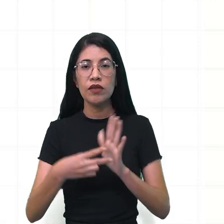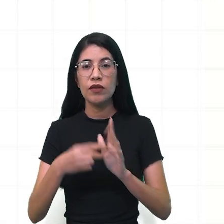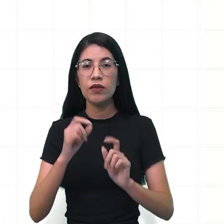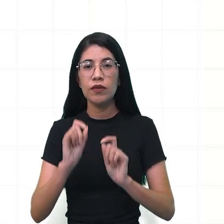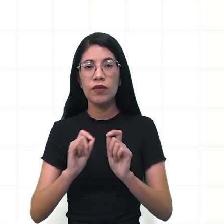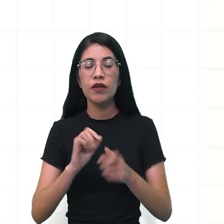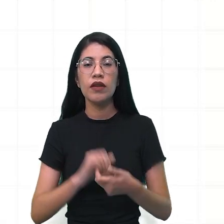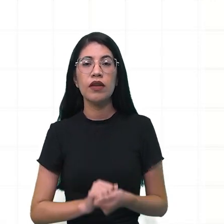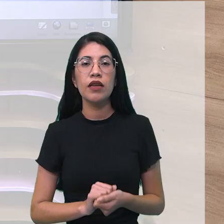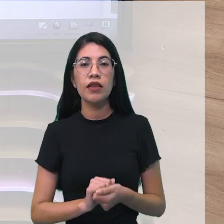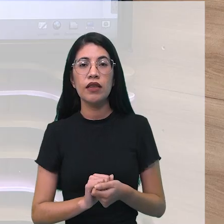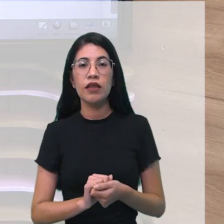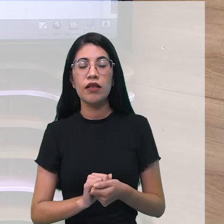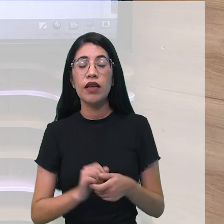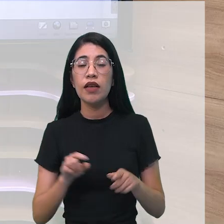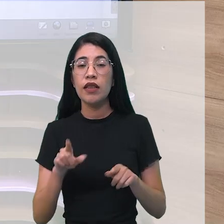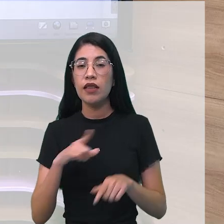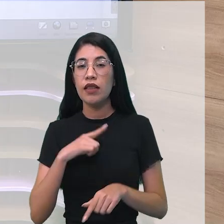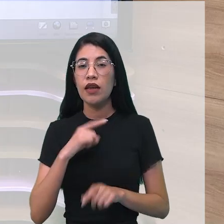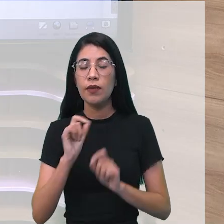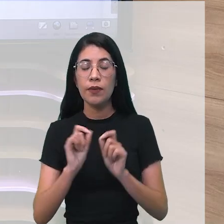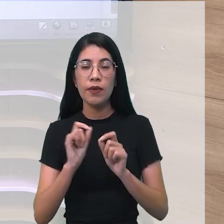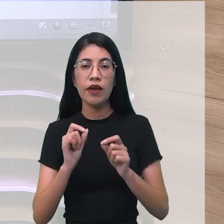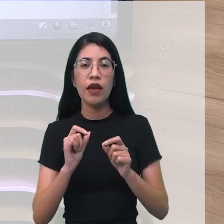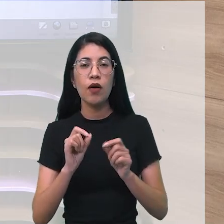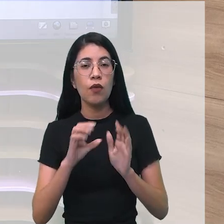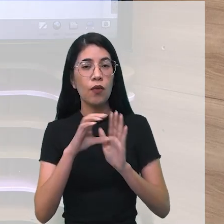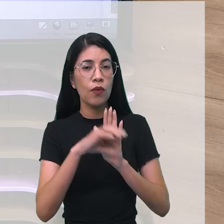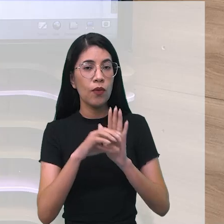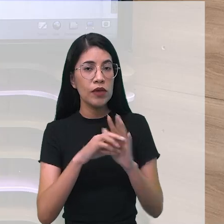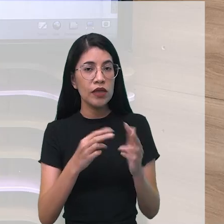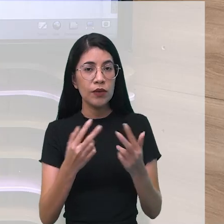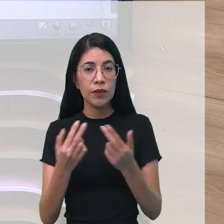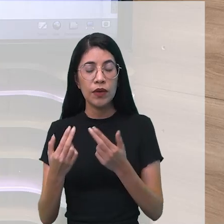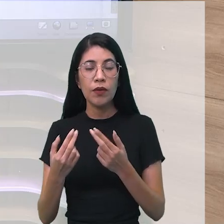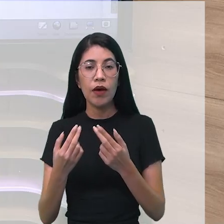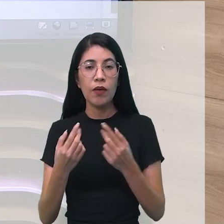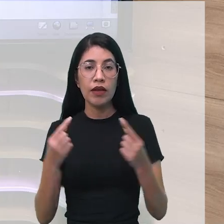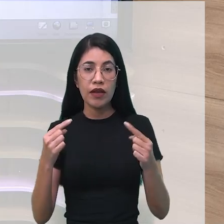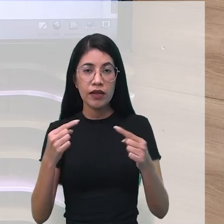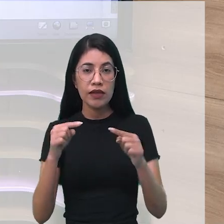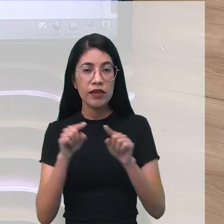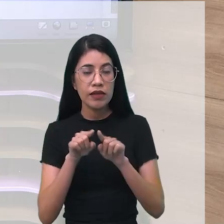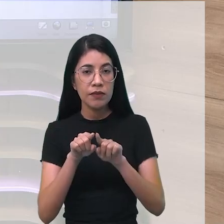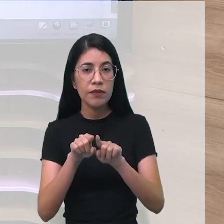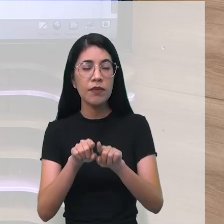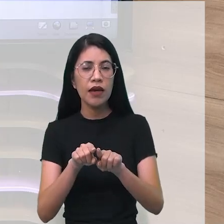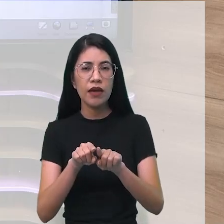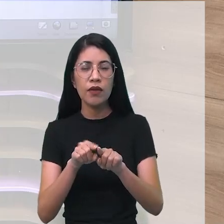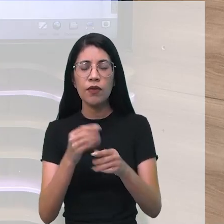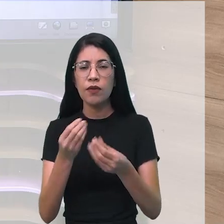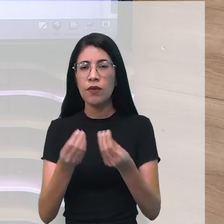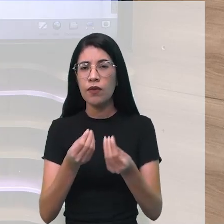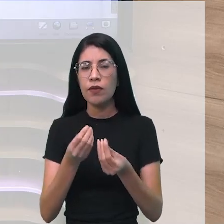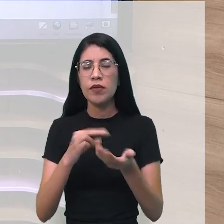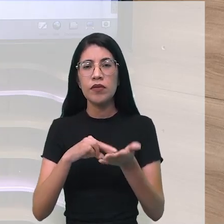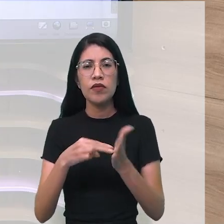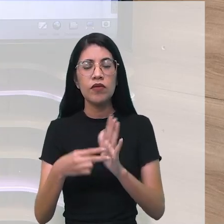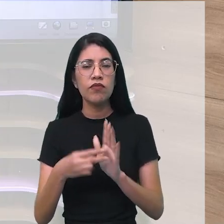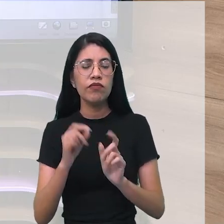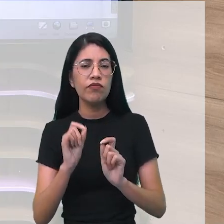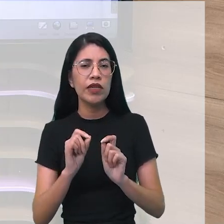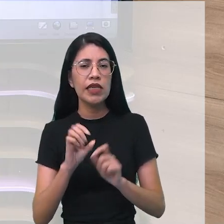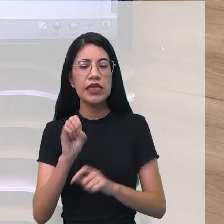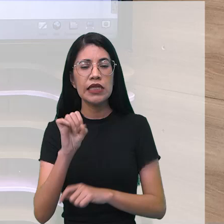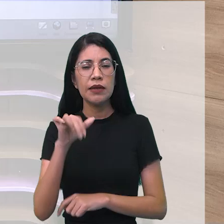significam o mesmo sentido, tá? Eles têm o mesmo conceito. Simétrico, quando você tem algo simétrico, o que você